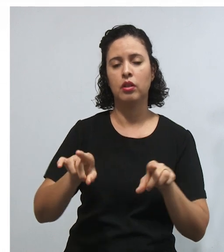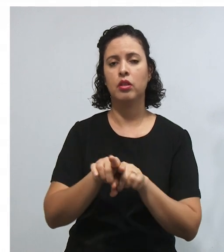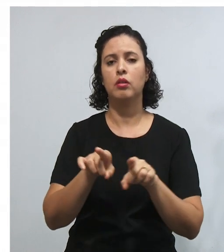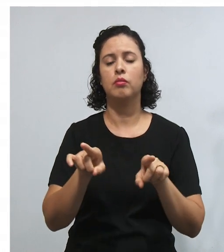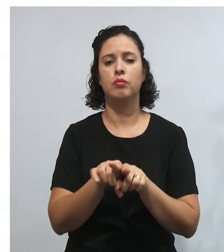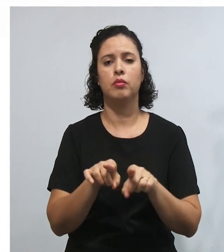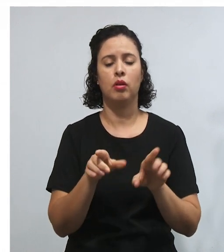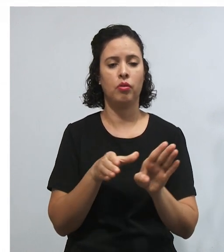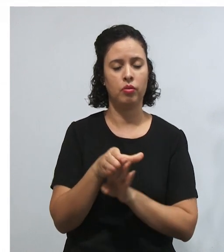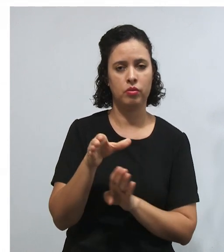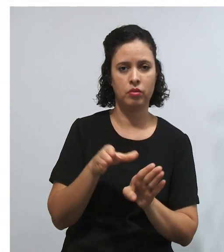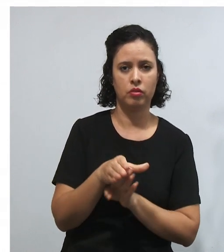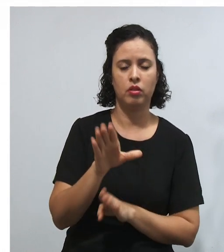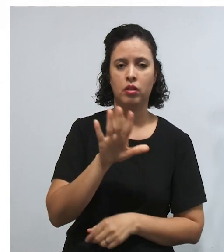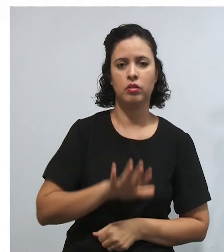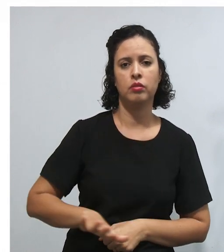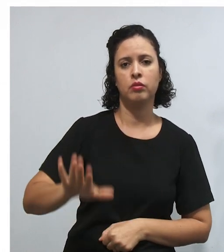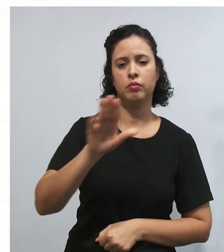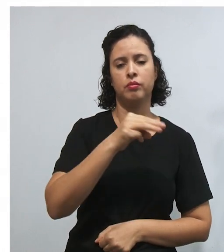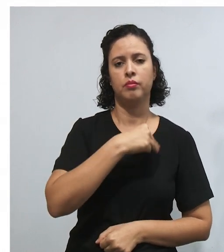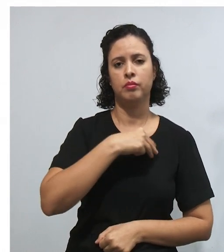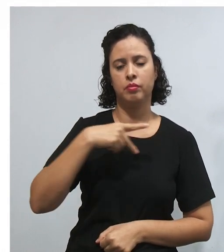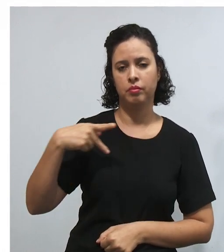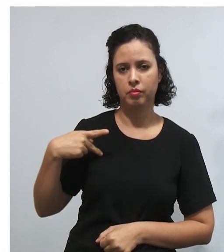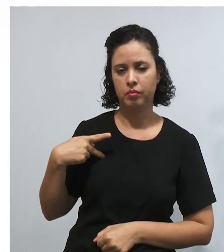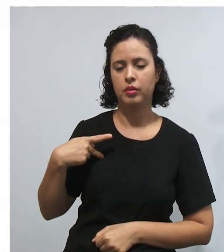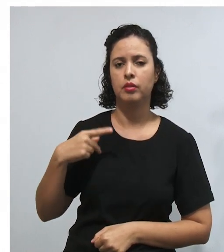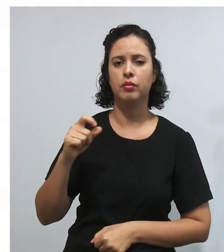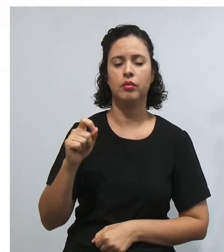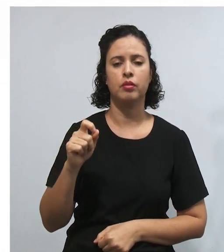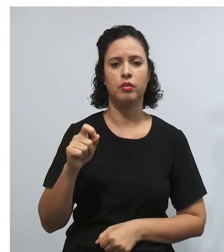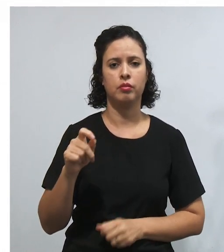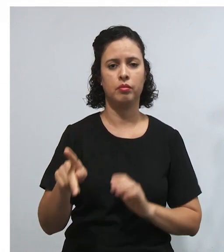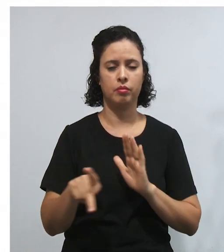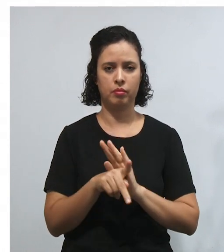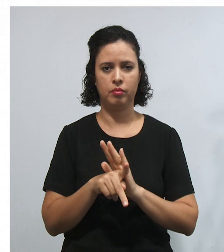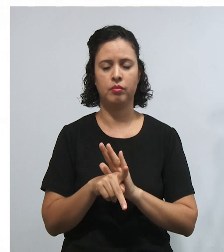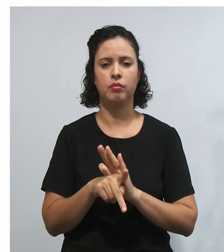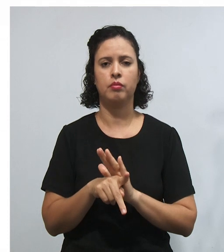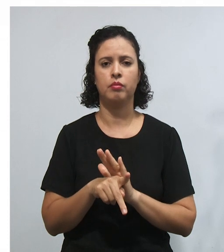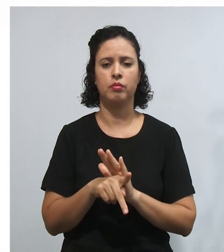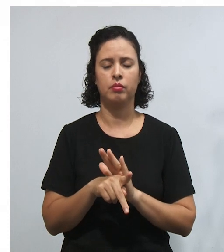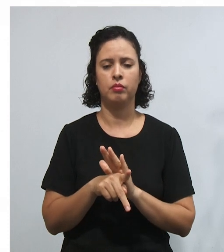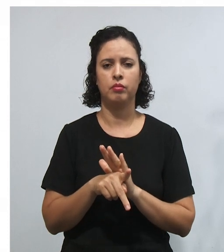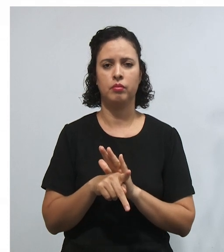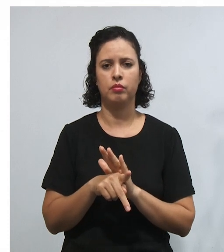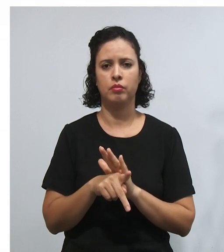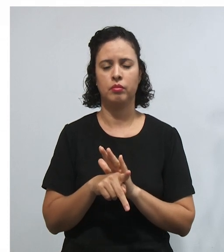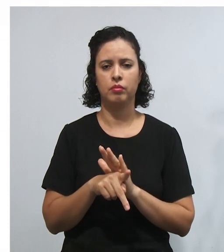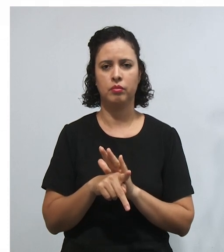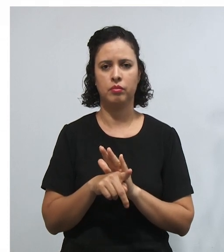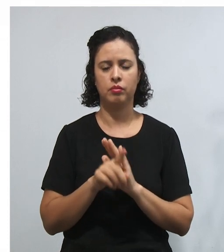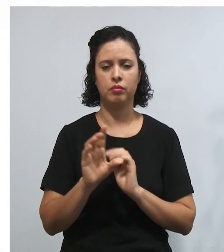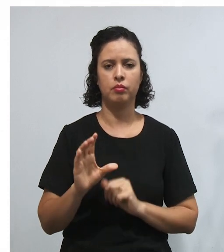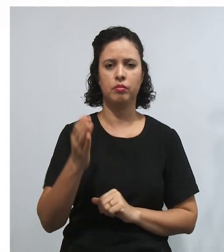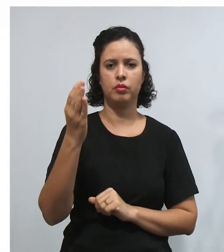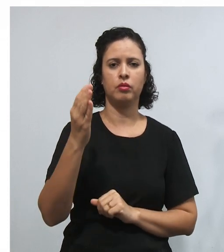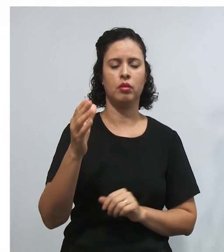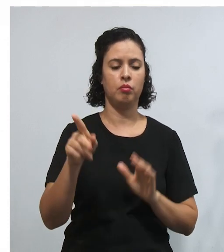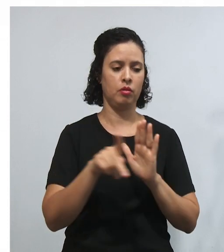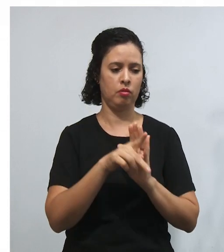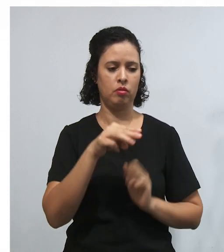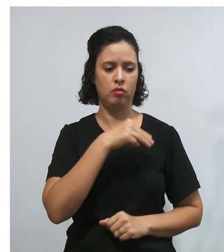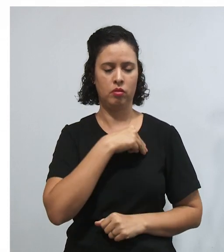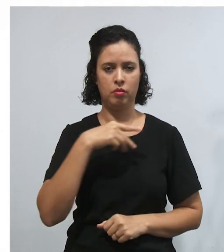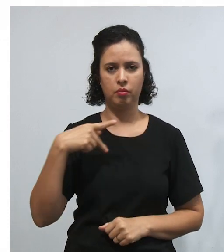né? Conselho Nacional do Ministério Público, quando for alguma situação em relação a alguma ação do Ministério